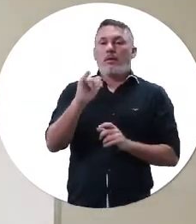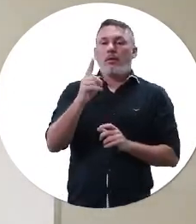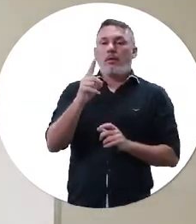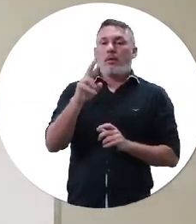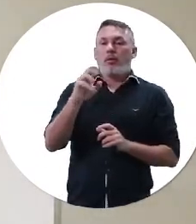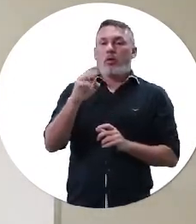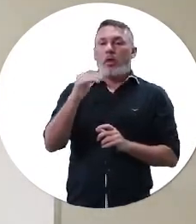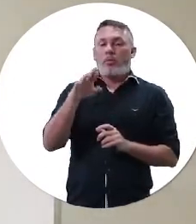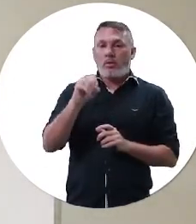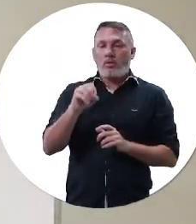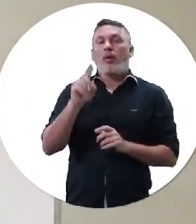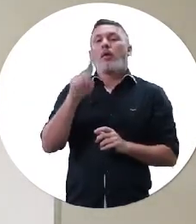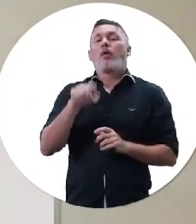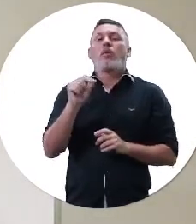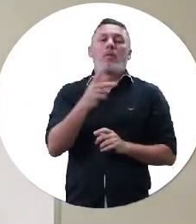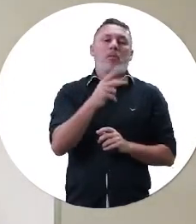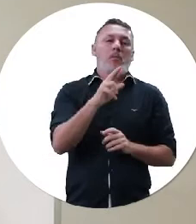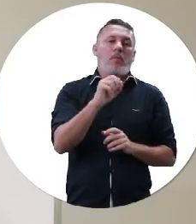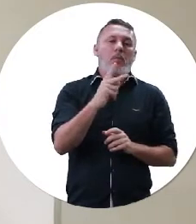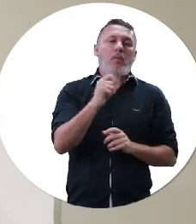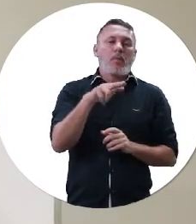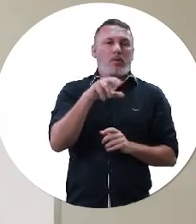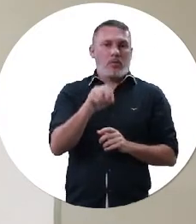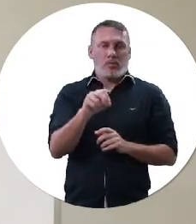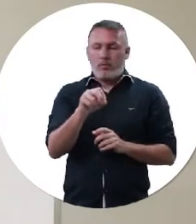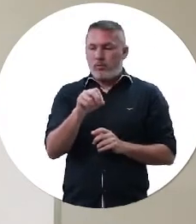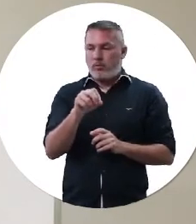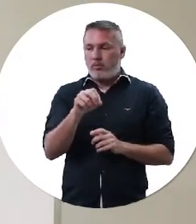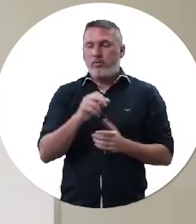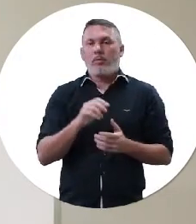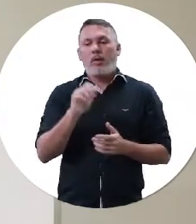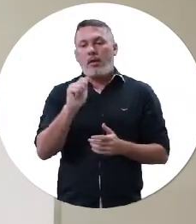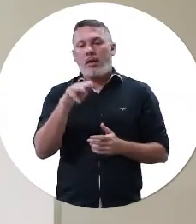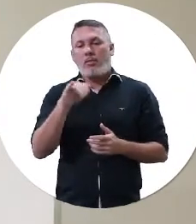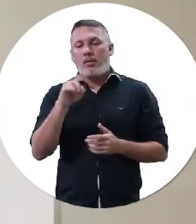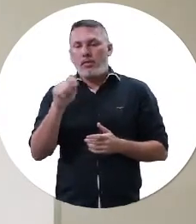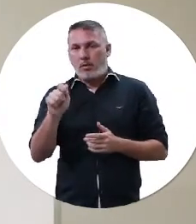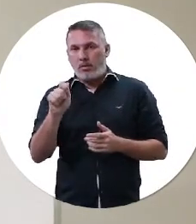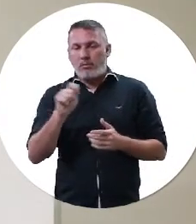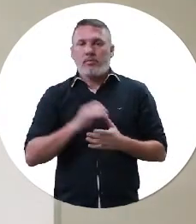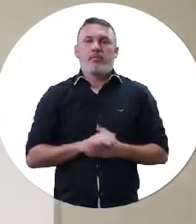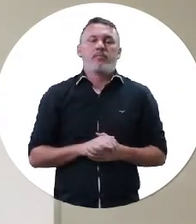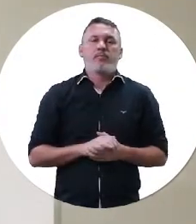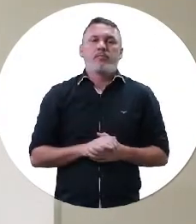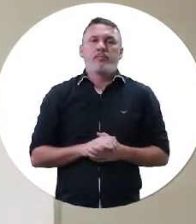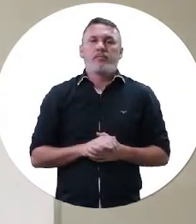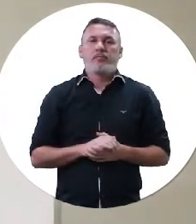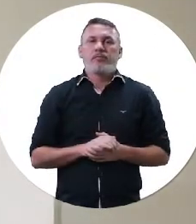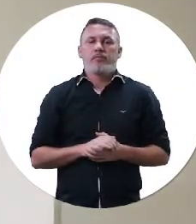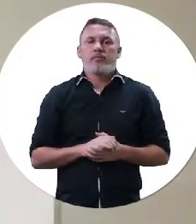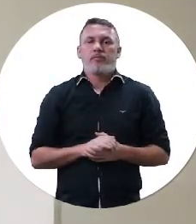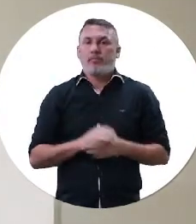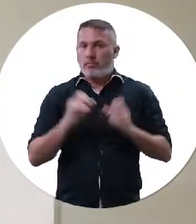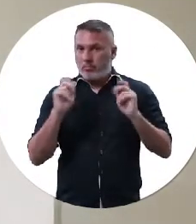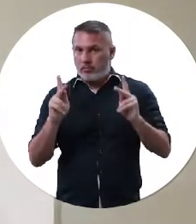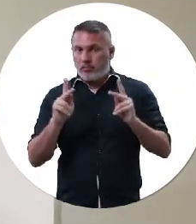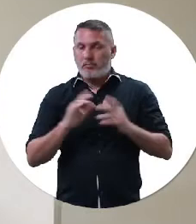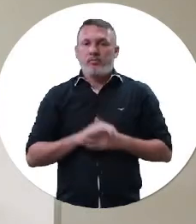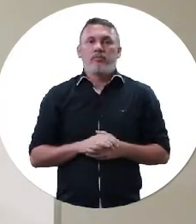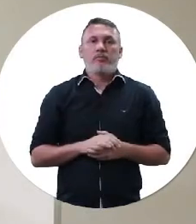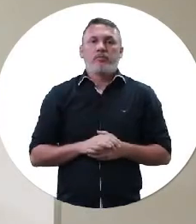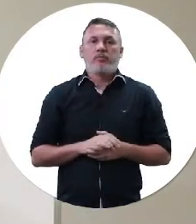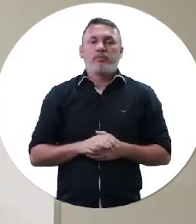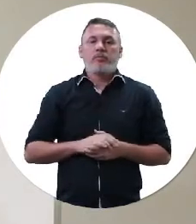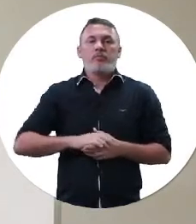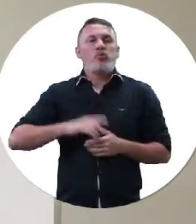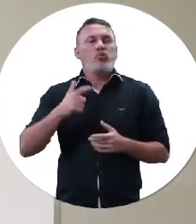Ok? Sem radical nenhum, sem radical nenhum. Aqui já temos a nossa cadeia principal com 2 carbonos e um